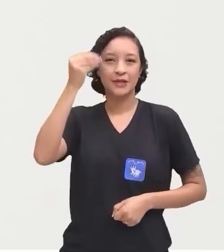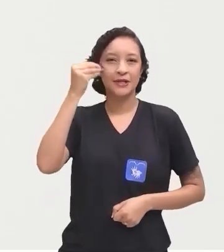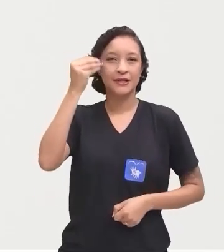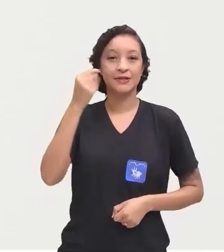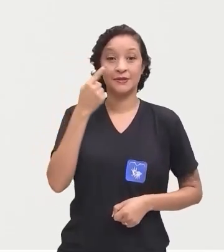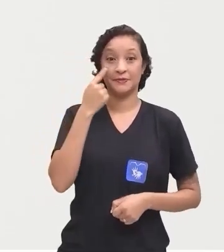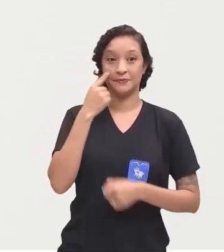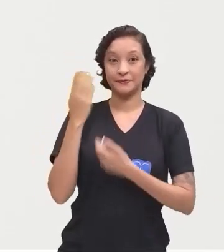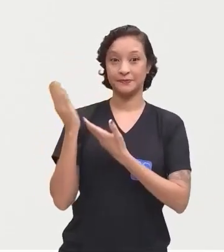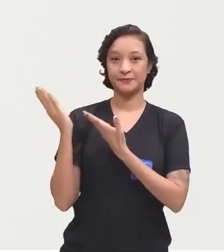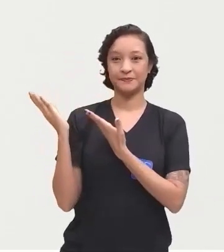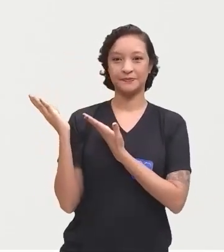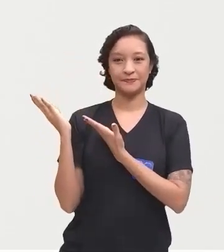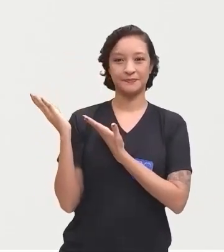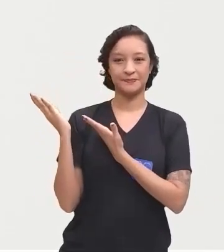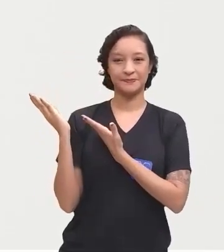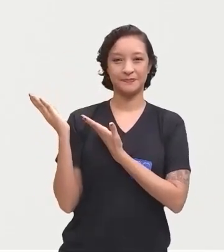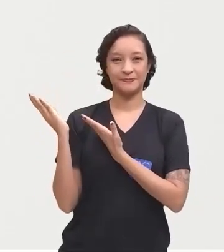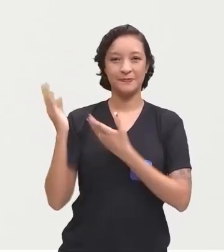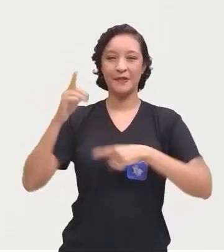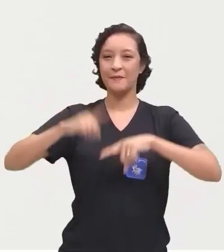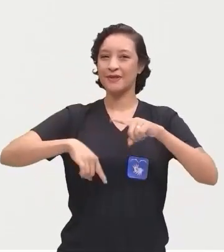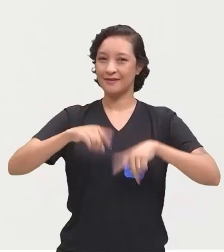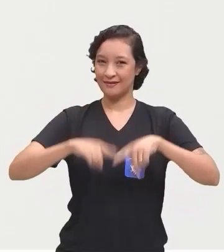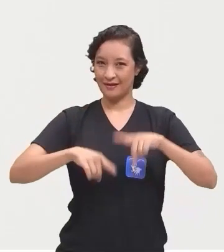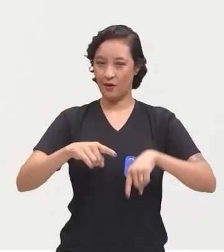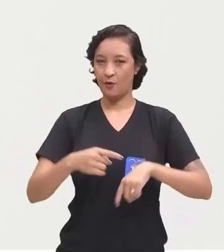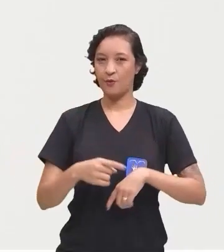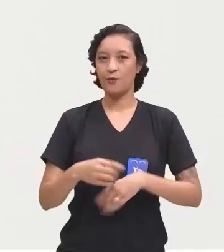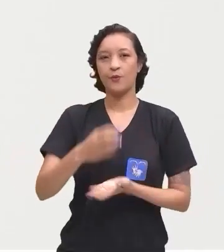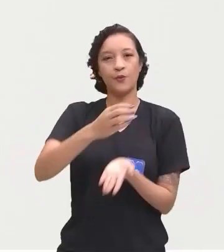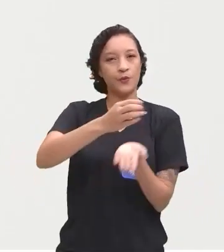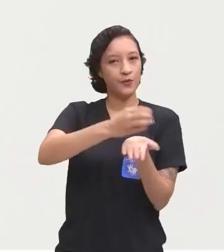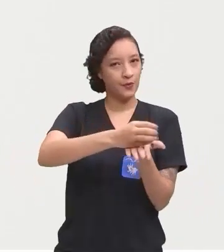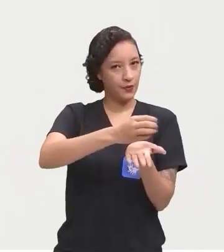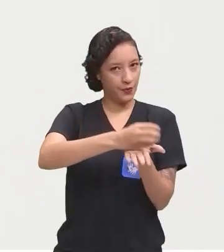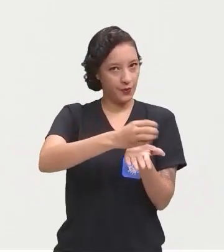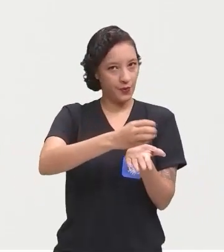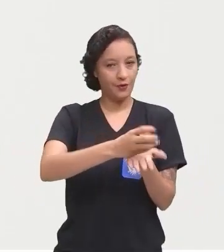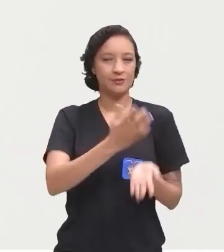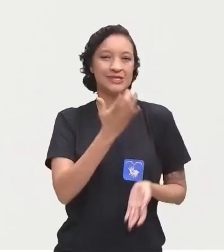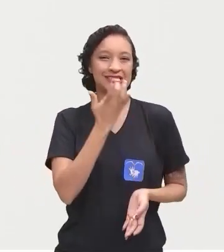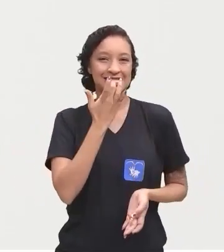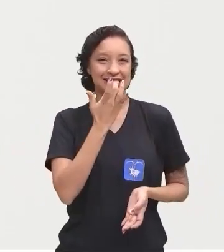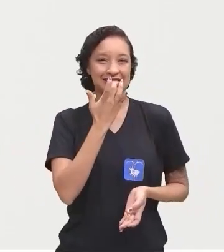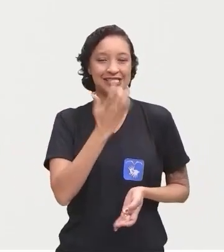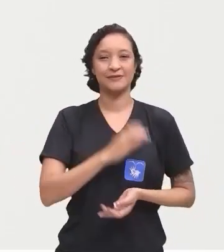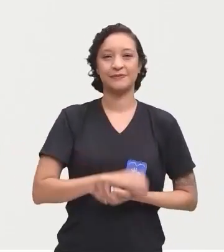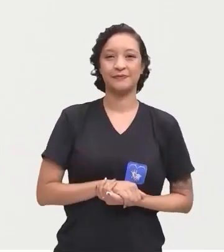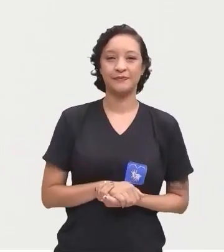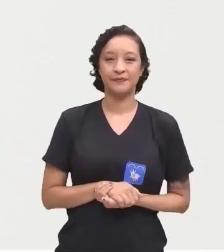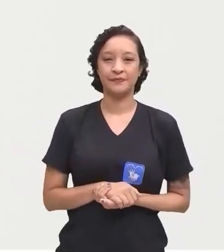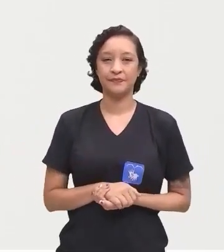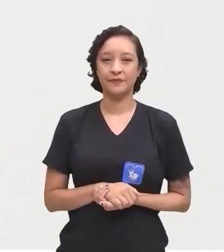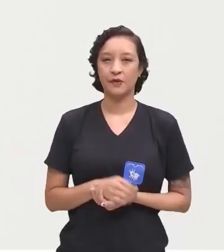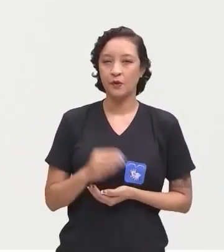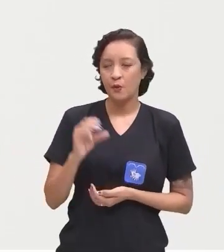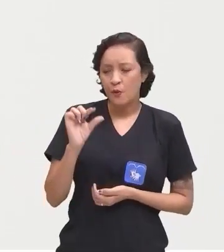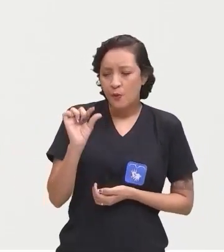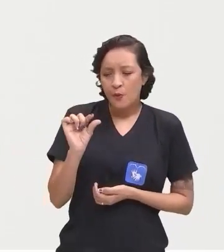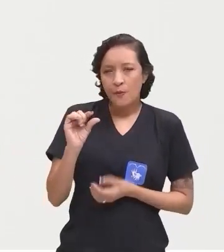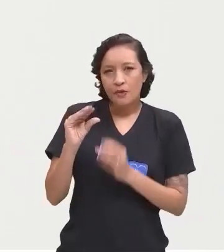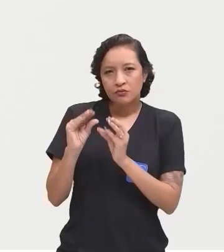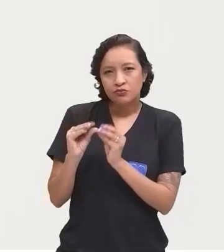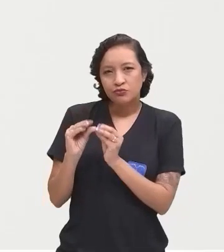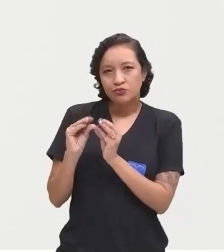comigo! Material: um copo plástico descartável, uma bolinha de